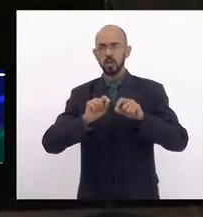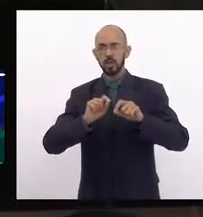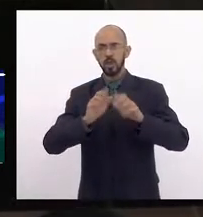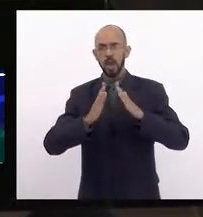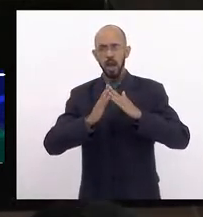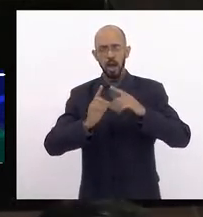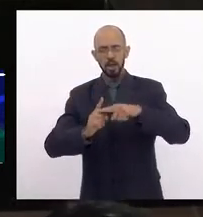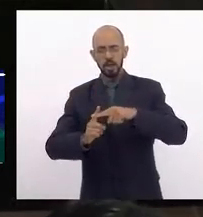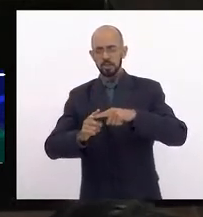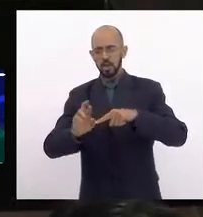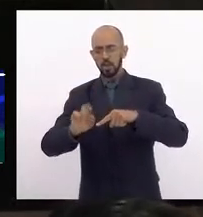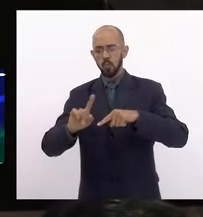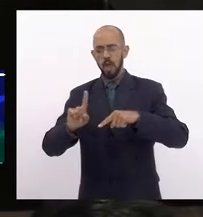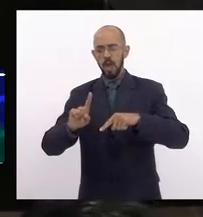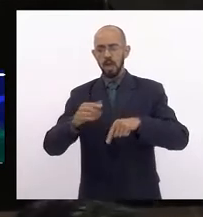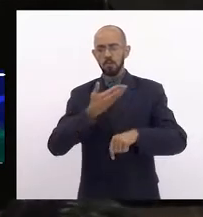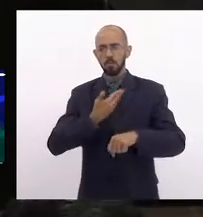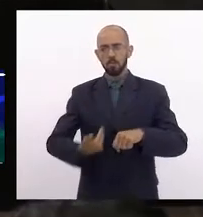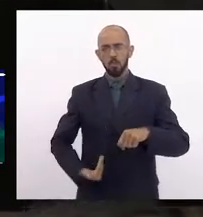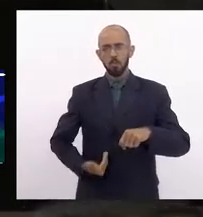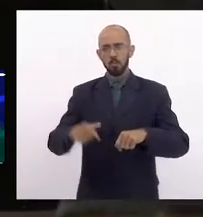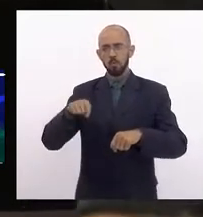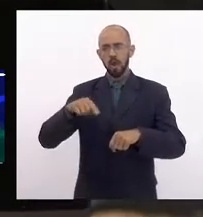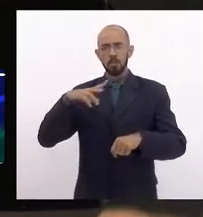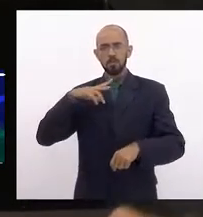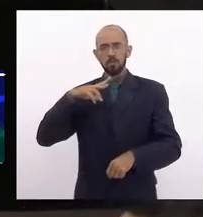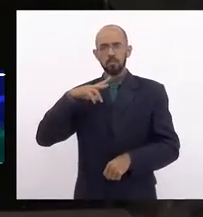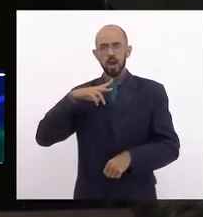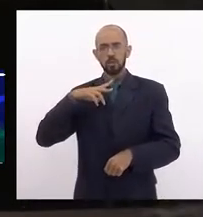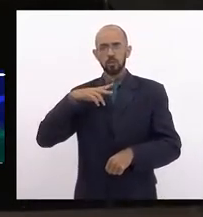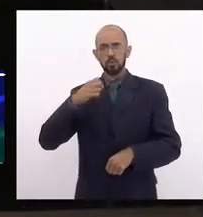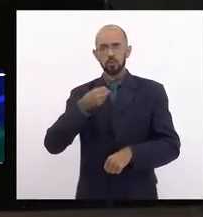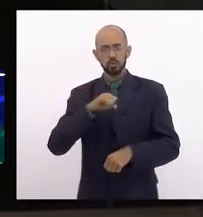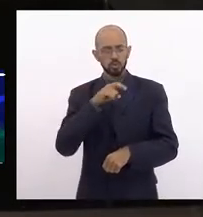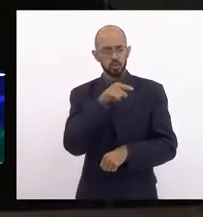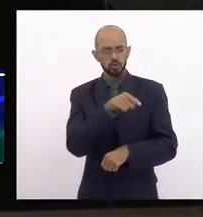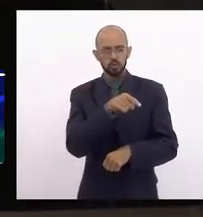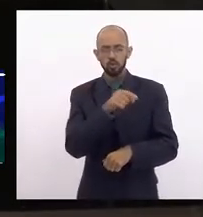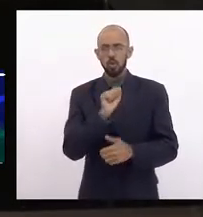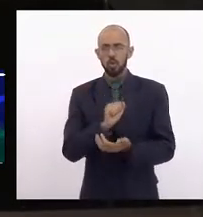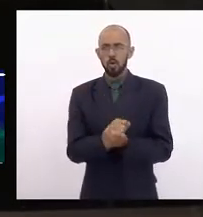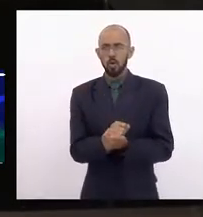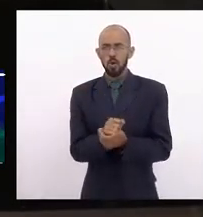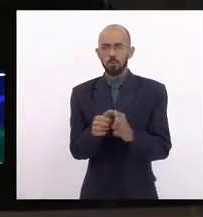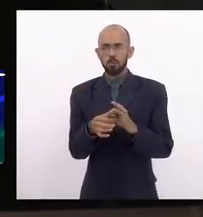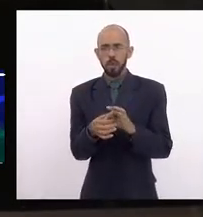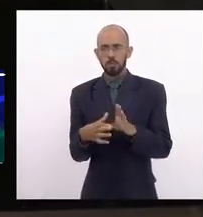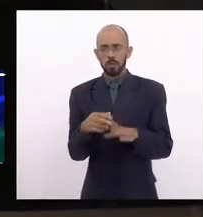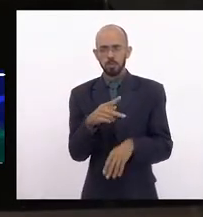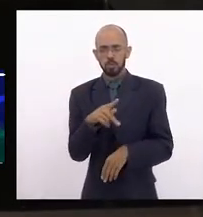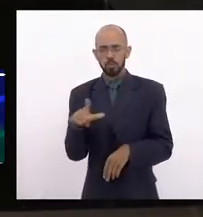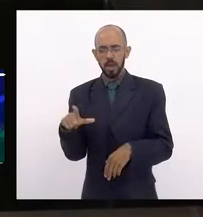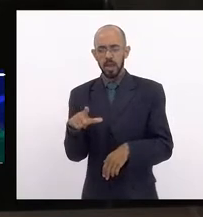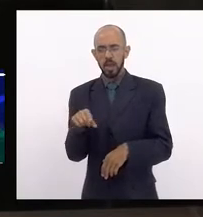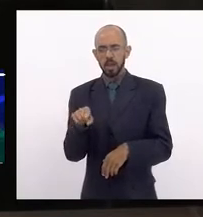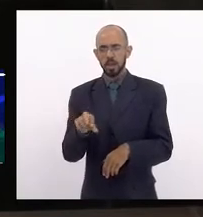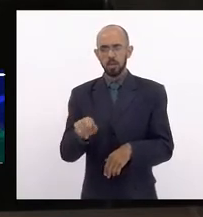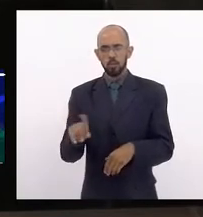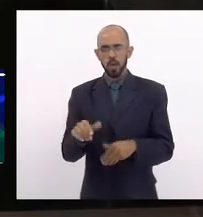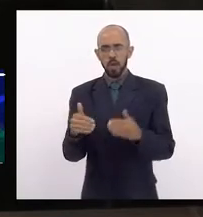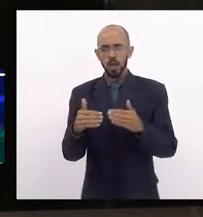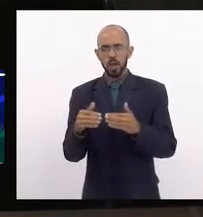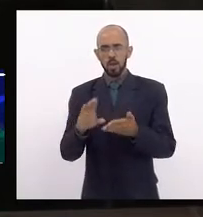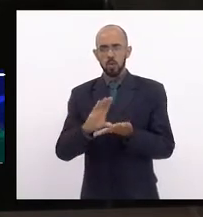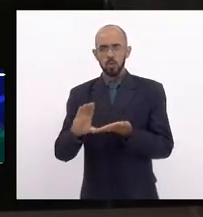espaço público a igreja é o espaço privado Quando o senhor permite que o um projeto não seja declarado inconstitucional